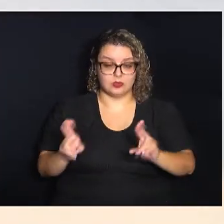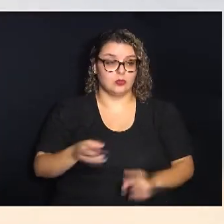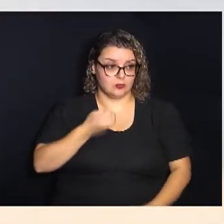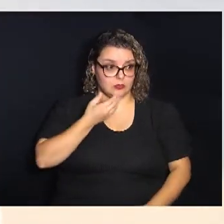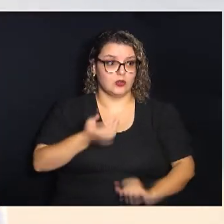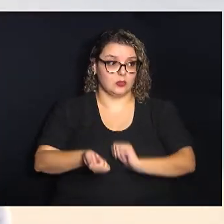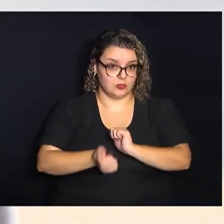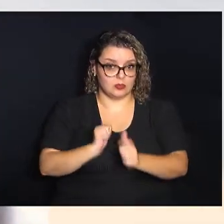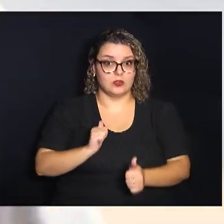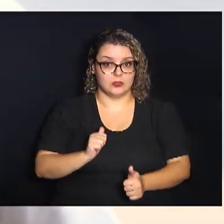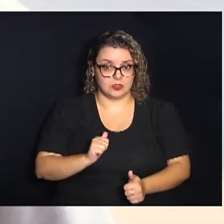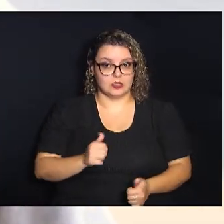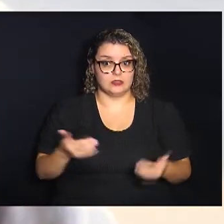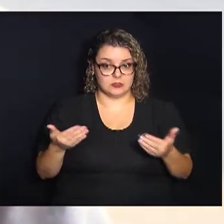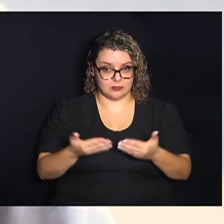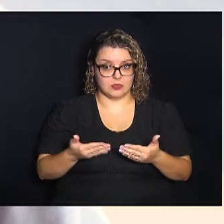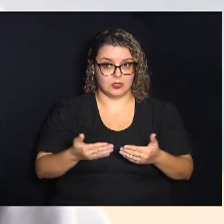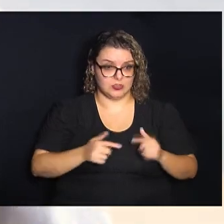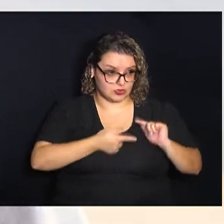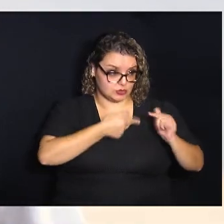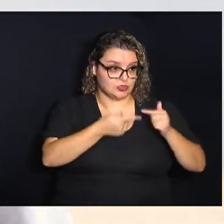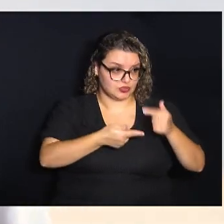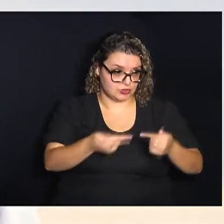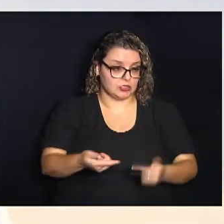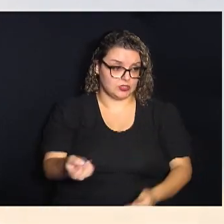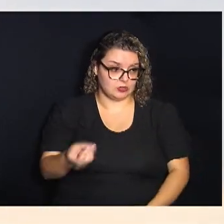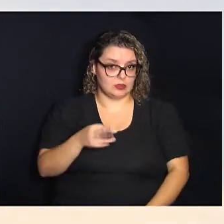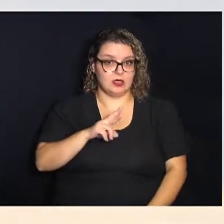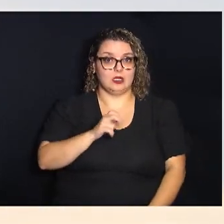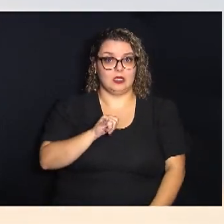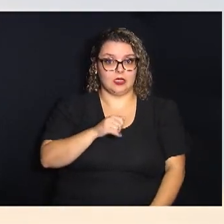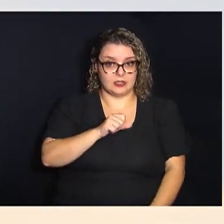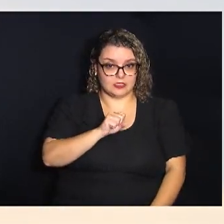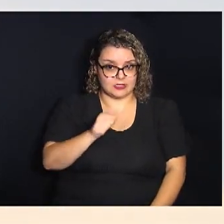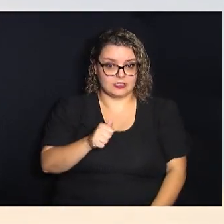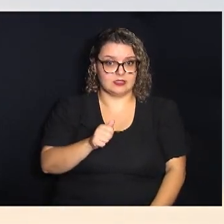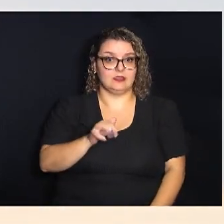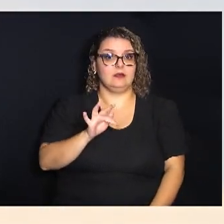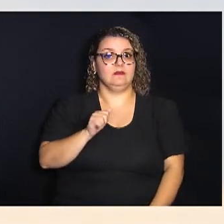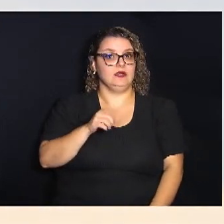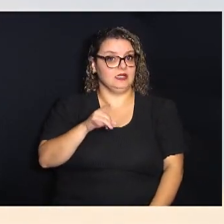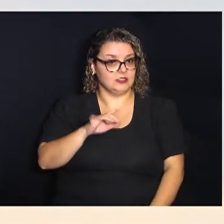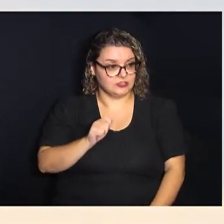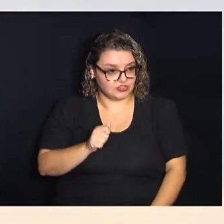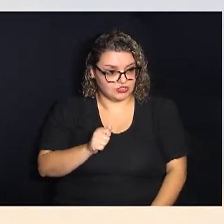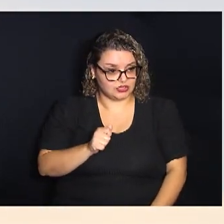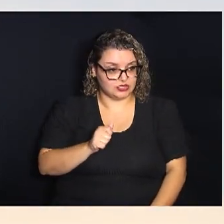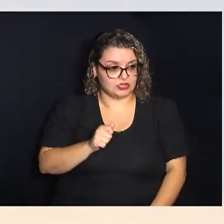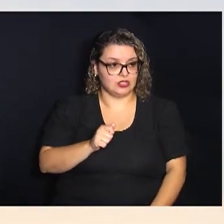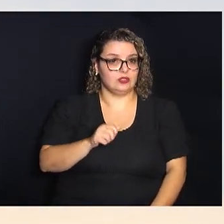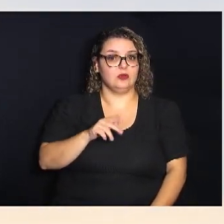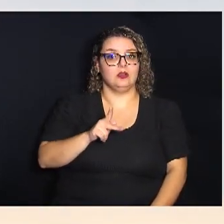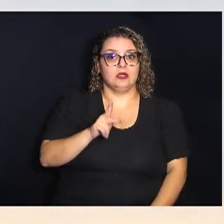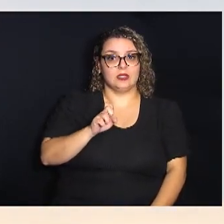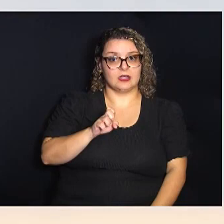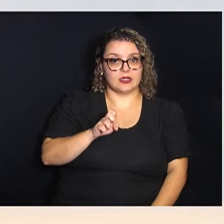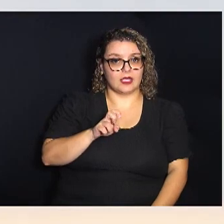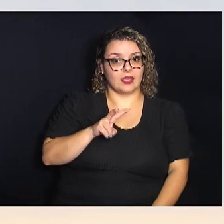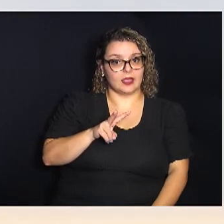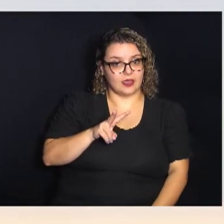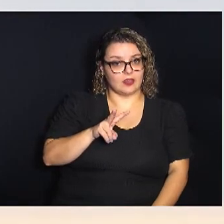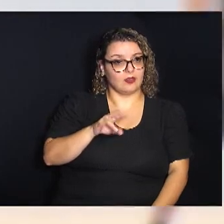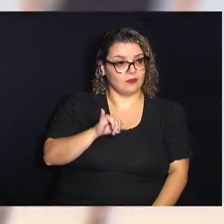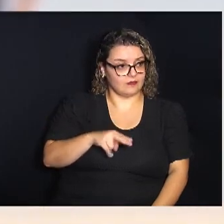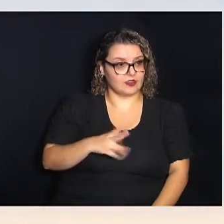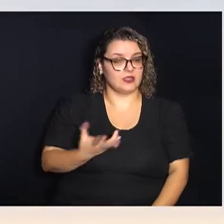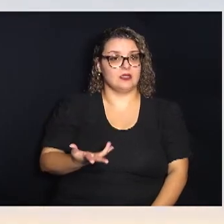esporte, né? Ainda mais agora com essa geração nova, com a Raíssa Leal, com a Fadinha, com o Kelvin Hoffler, com o Rony Gomes,